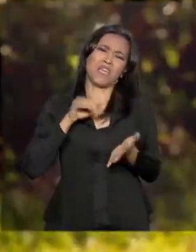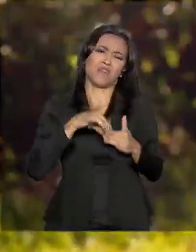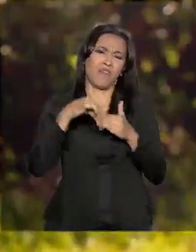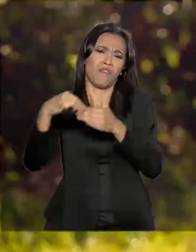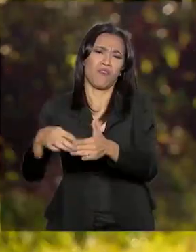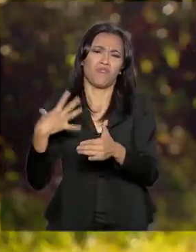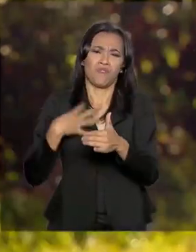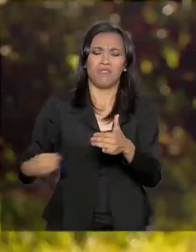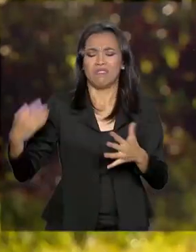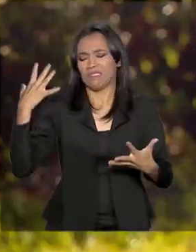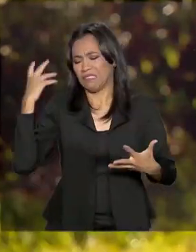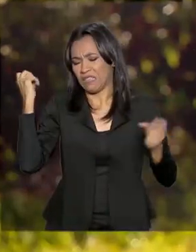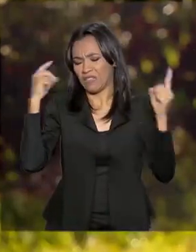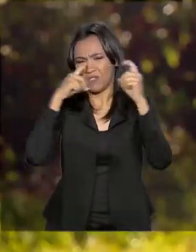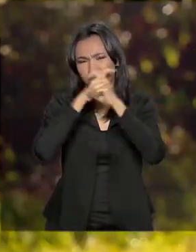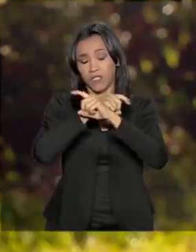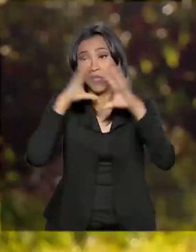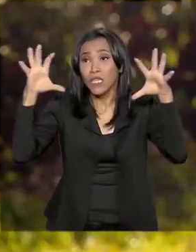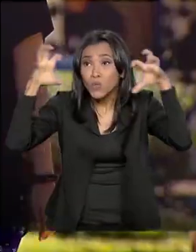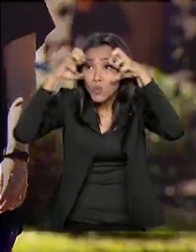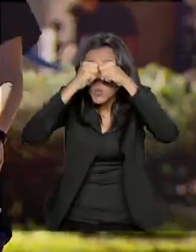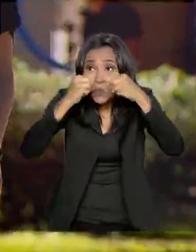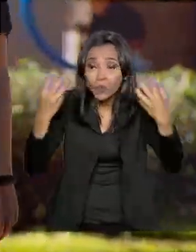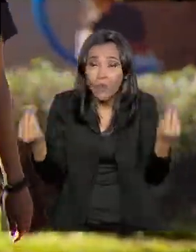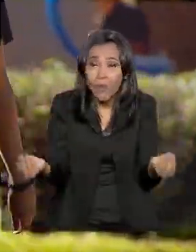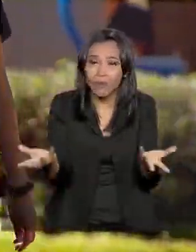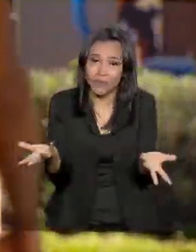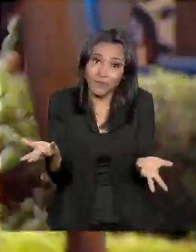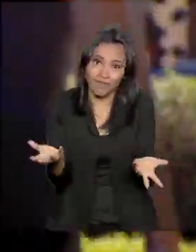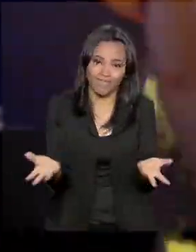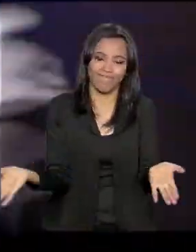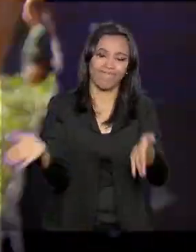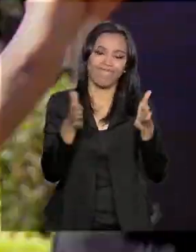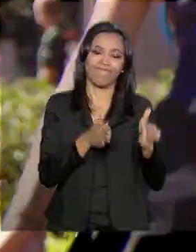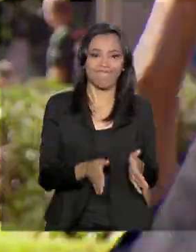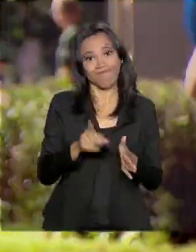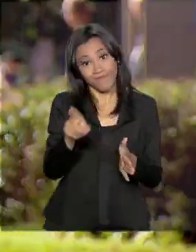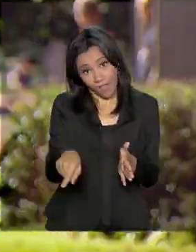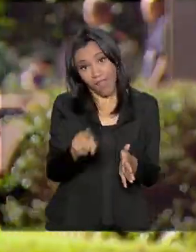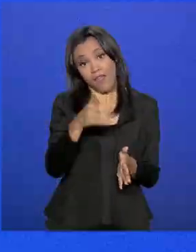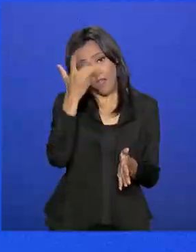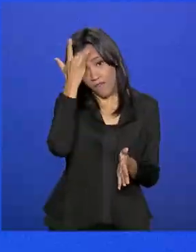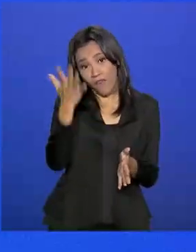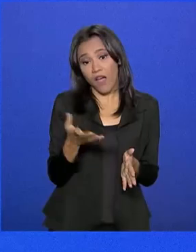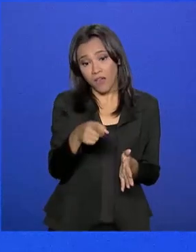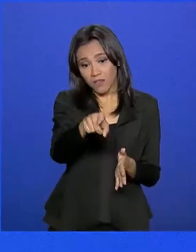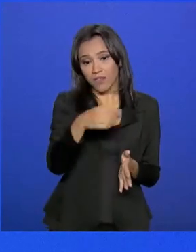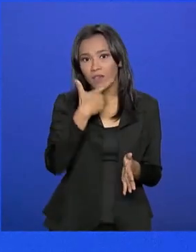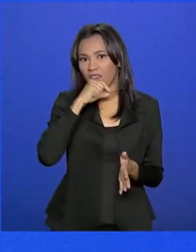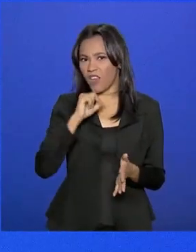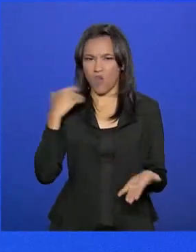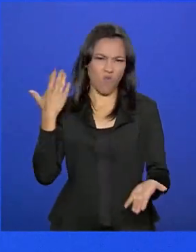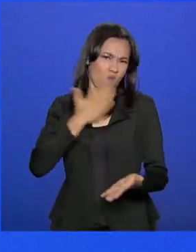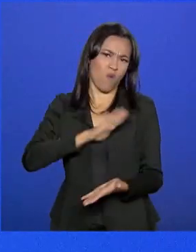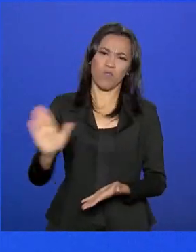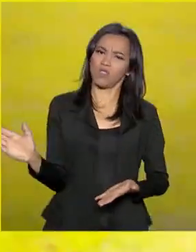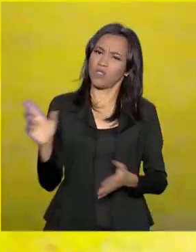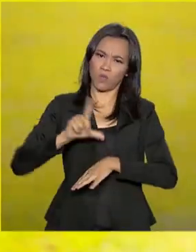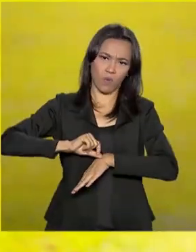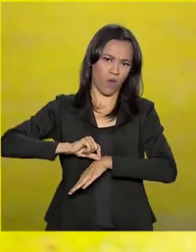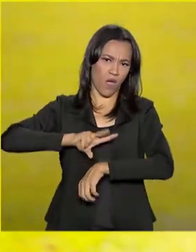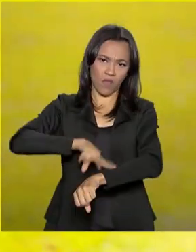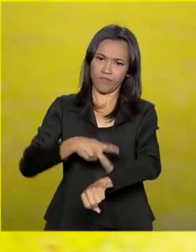é complicado porque está ainda escuro de manhã pois é daisy e é bem mais fácil encontrar quem deteste o horário de verão